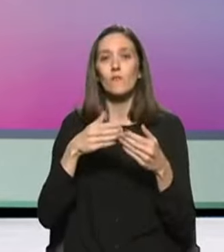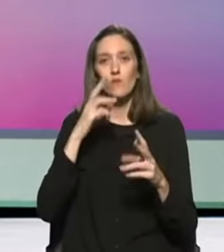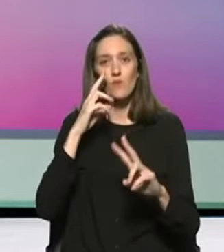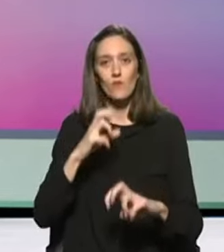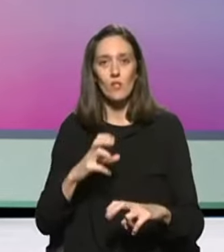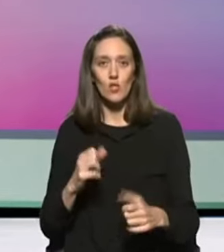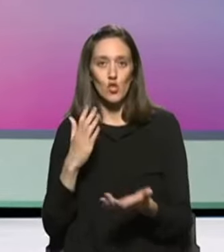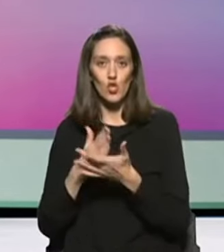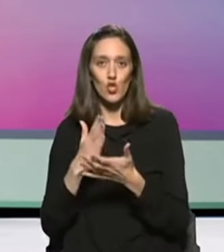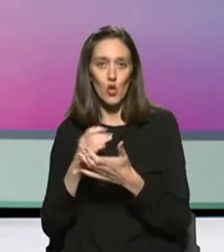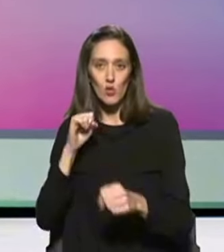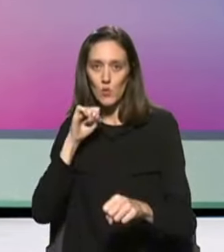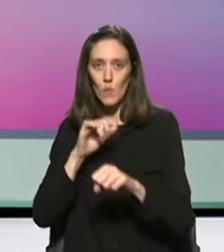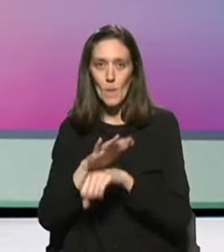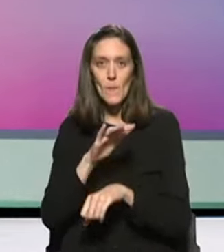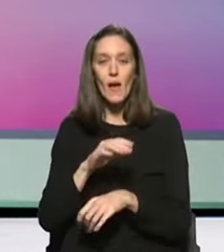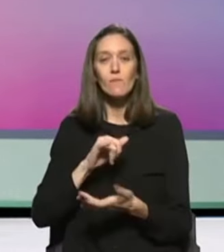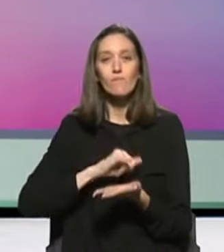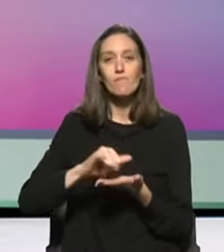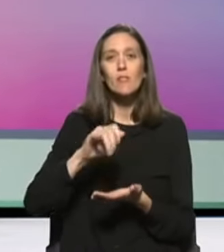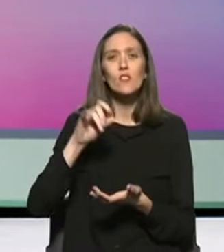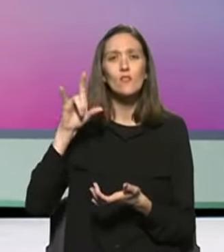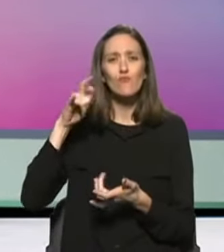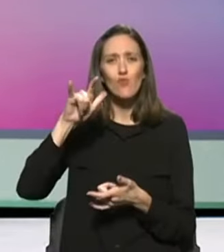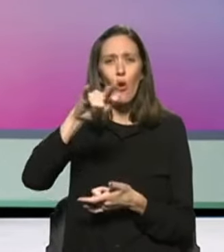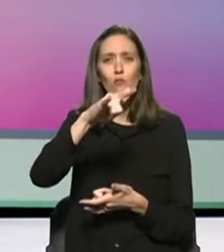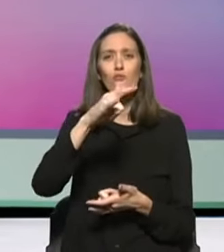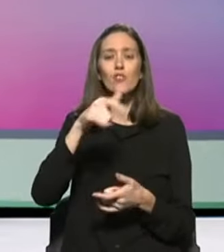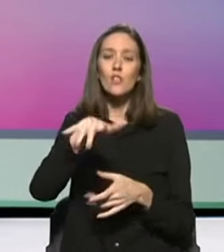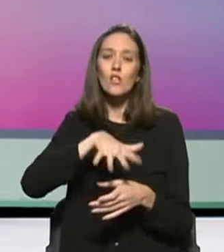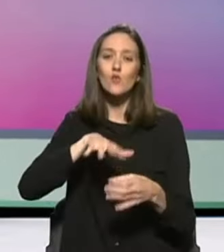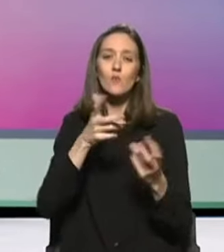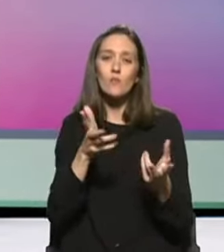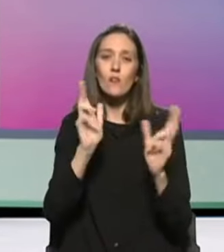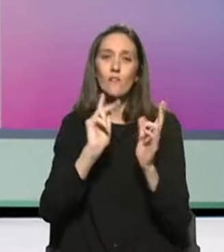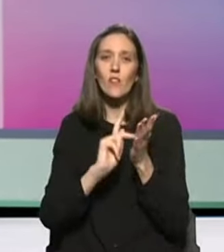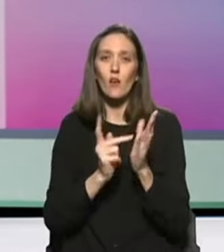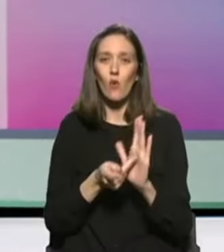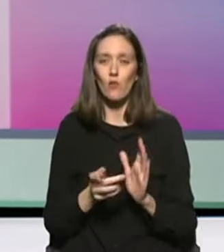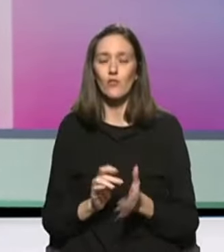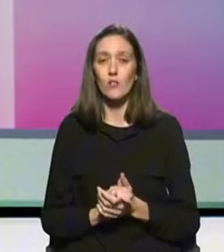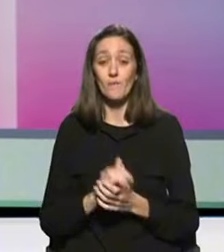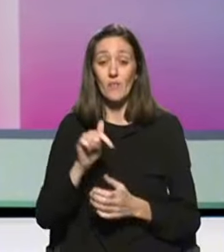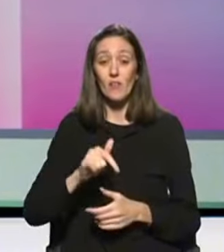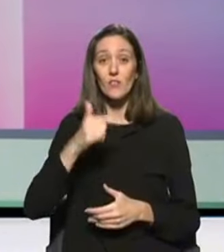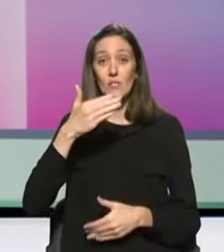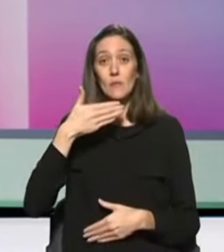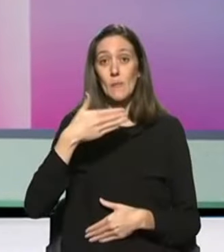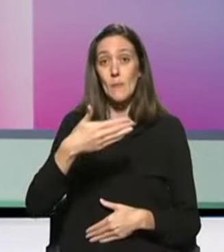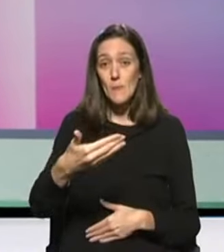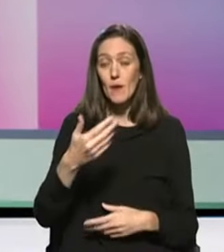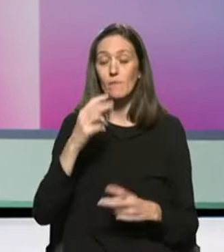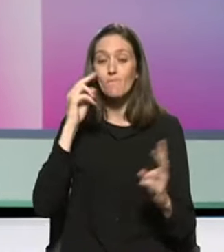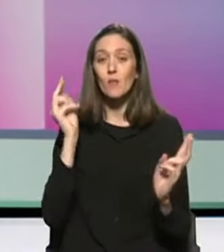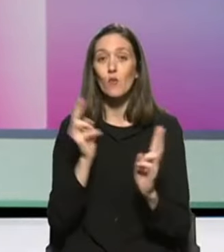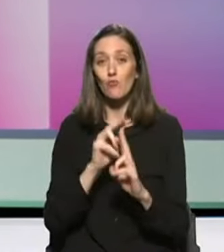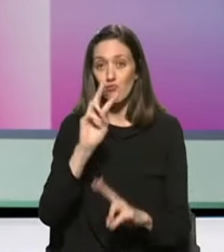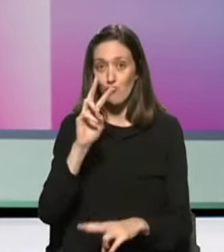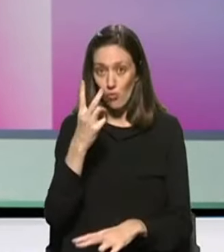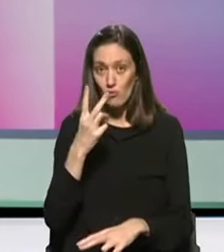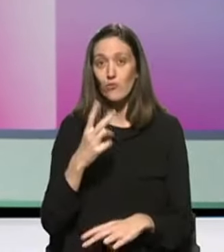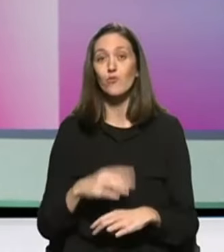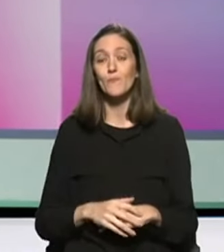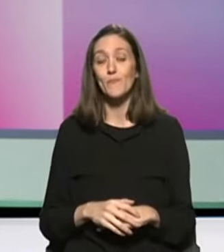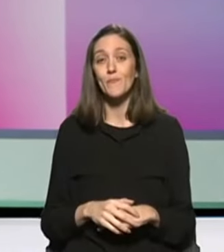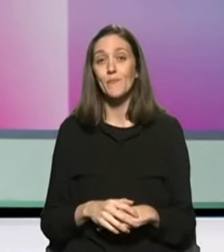Mar, a pista de drones e a Zona Livre Tecnológica. Esta semana realizaram-se 2 encontros